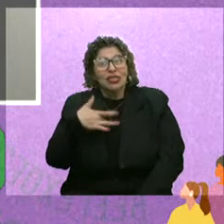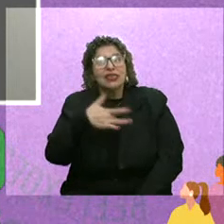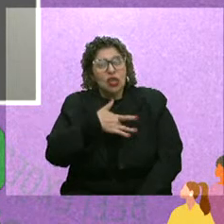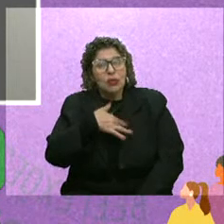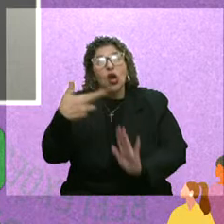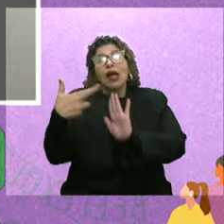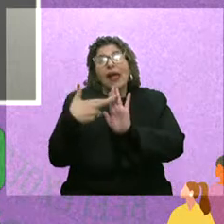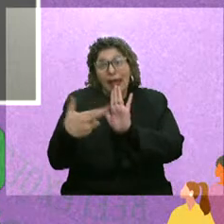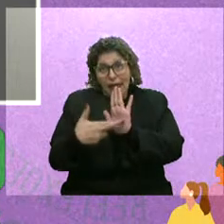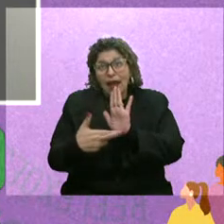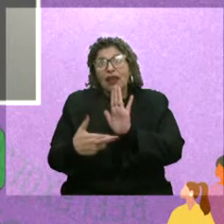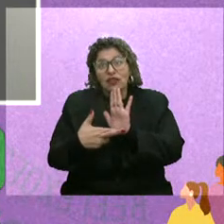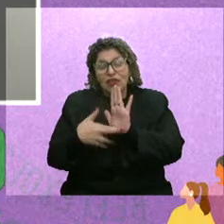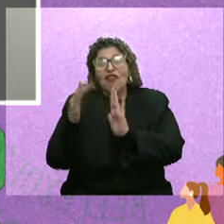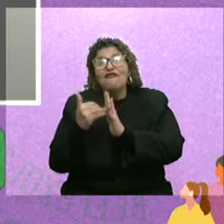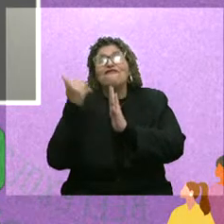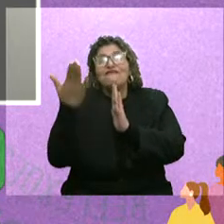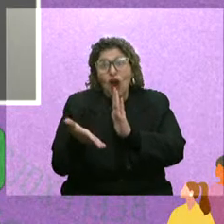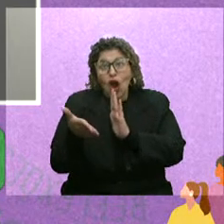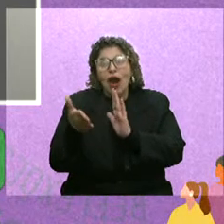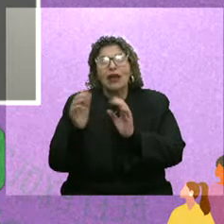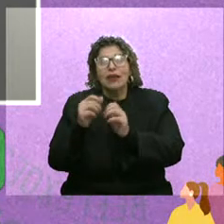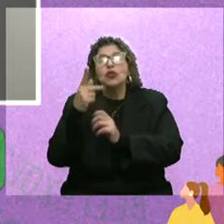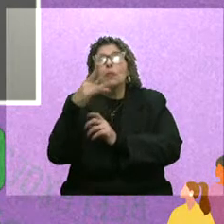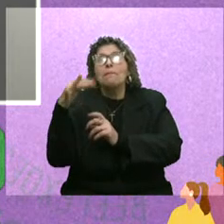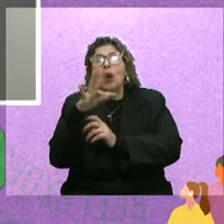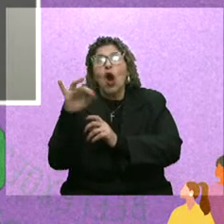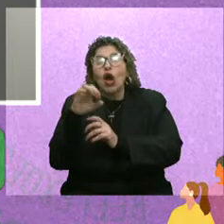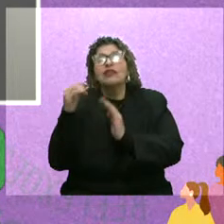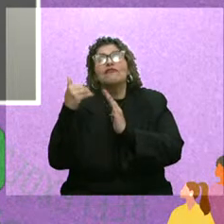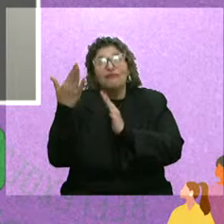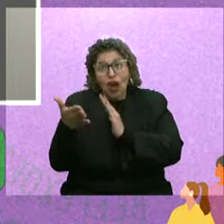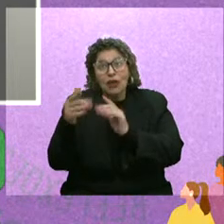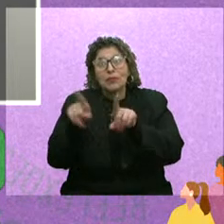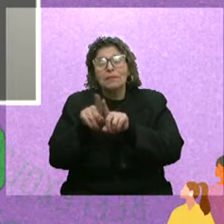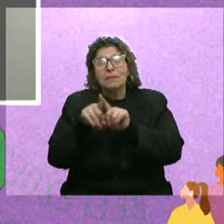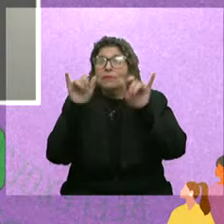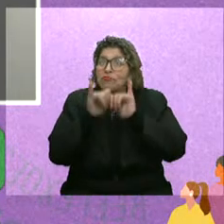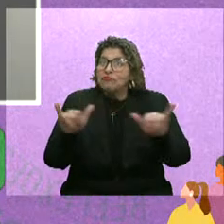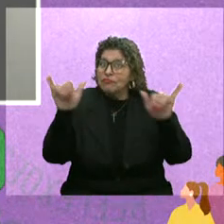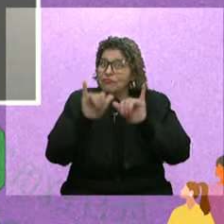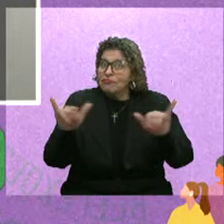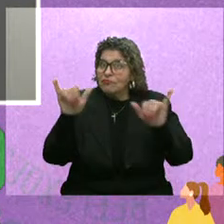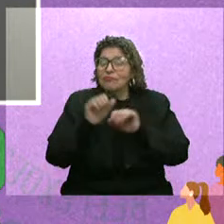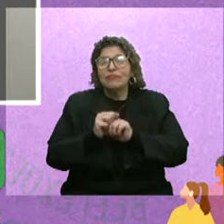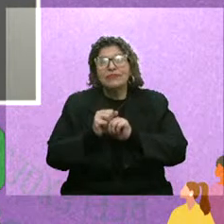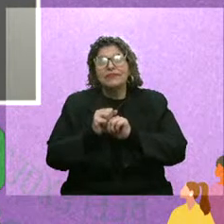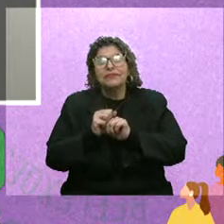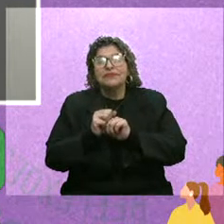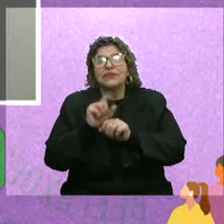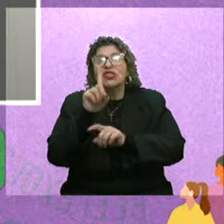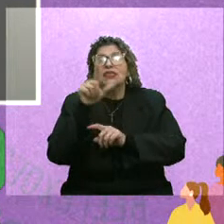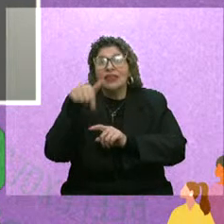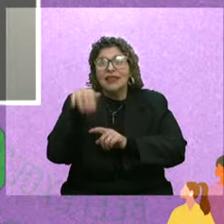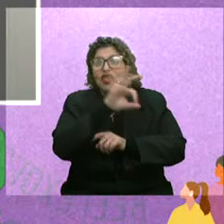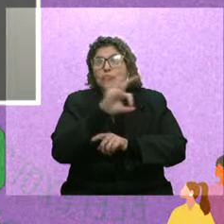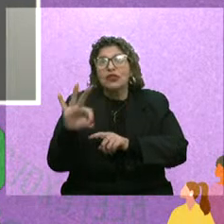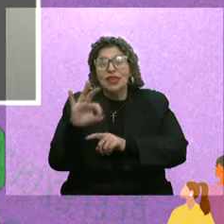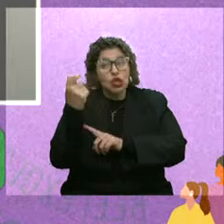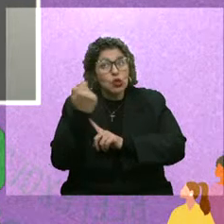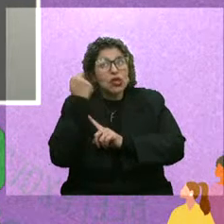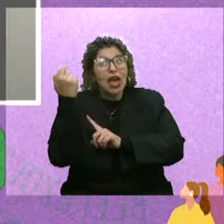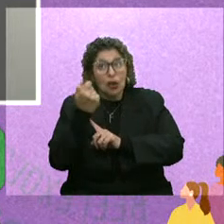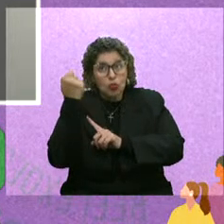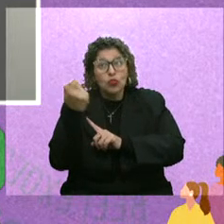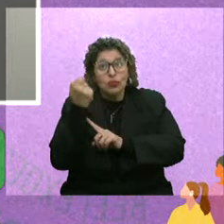de saúde pública fora dos postos de saúde? Não só nos postos de saúde. Eles estão dando um recado aqui para a Assembleia, nós estamos falando de 17% dos gaúchos,